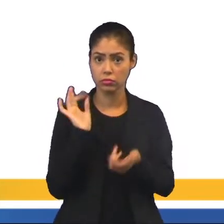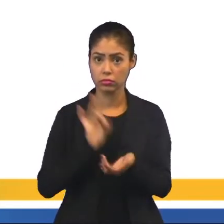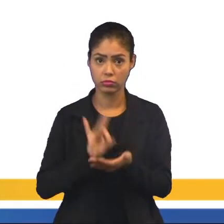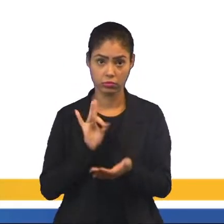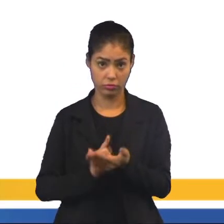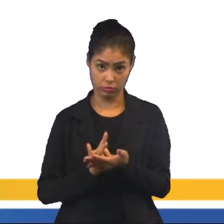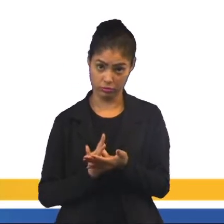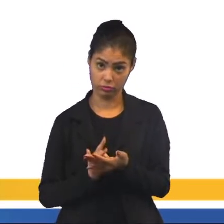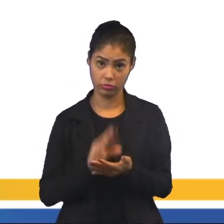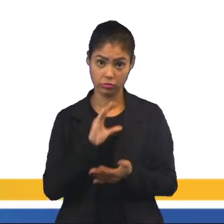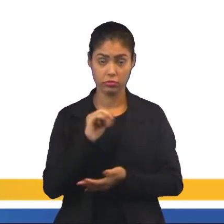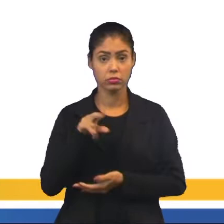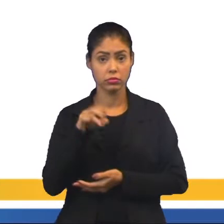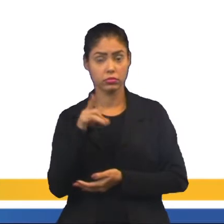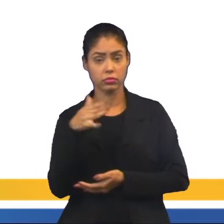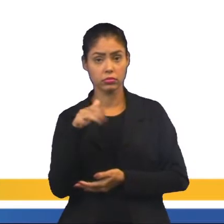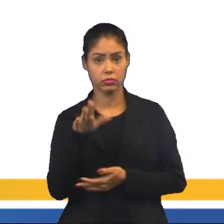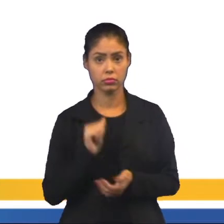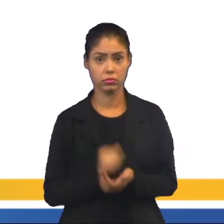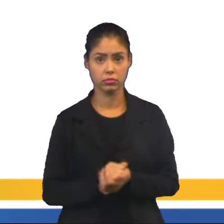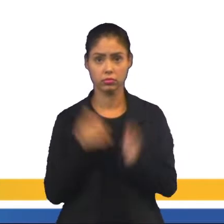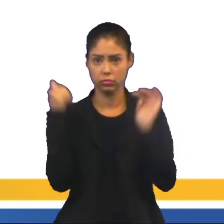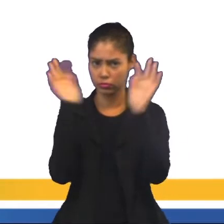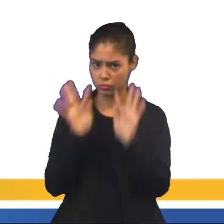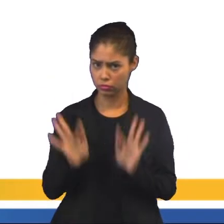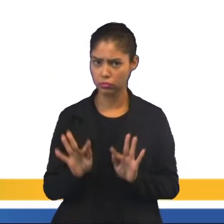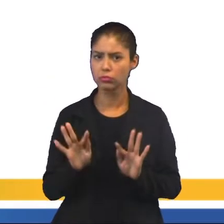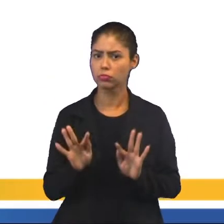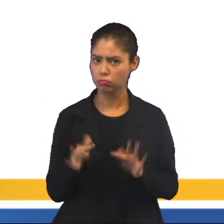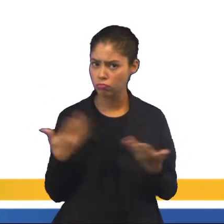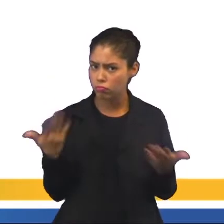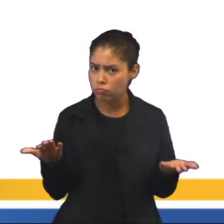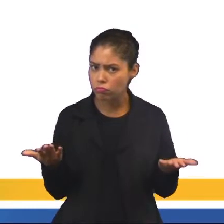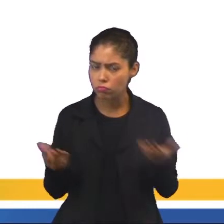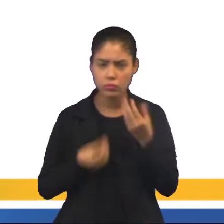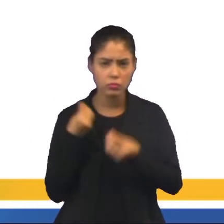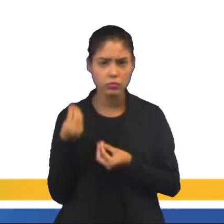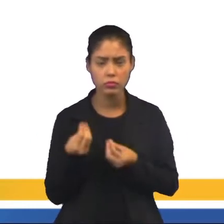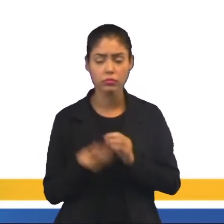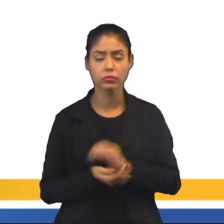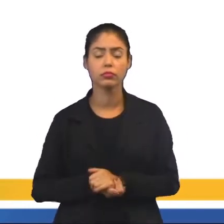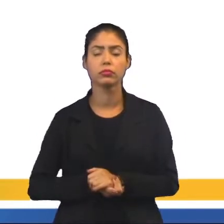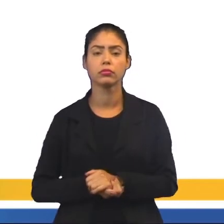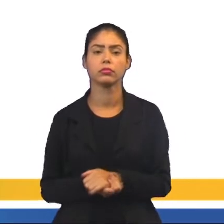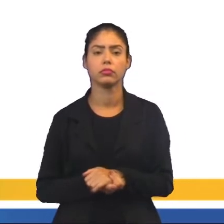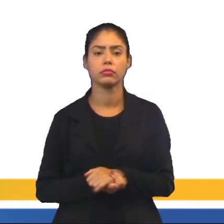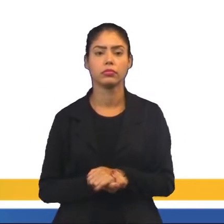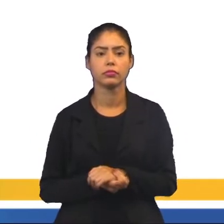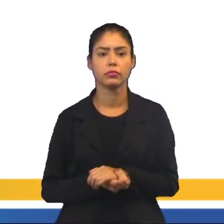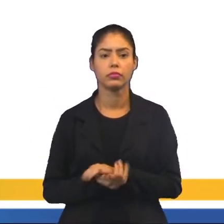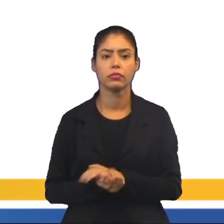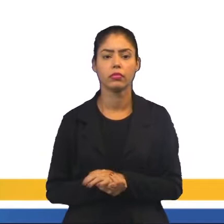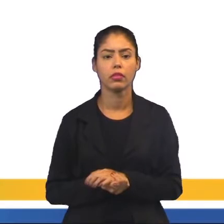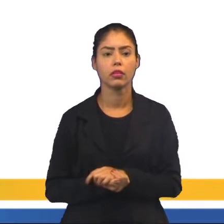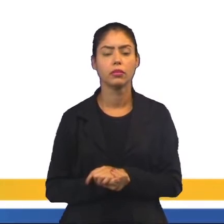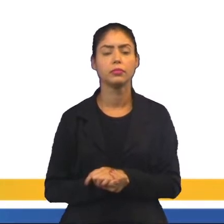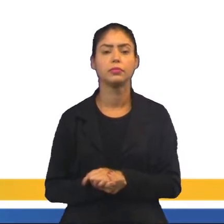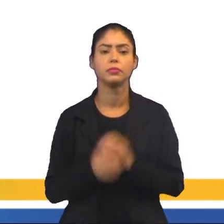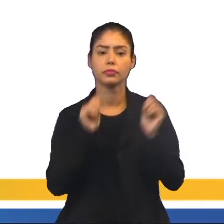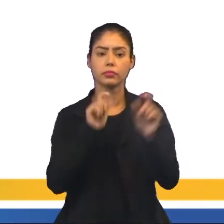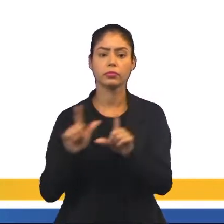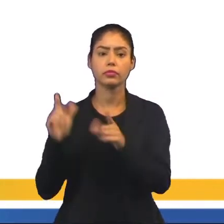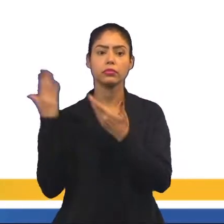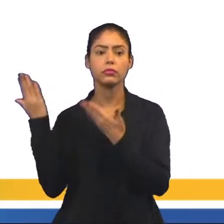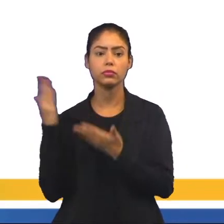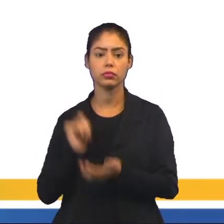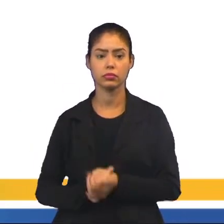verdade, é uma condenação. Como é que alguém vai estar feliz com a condenação? Então, continuando aqui o nosso slide,